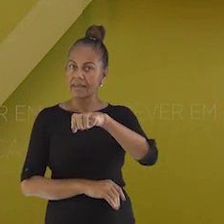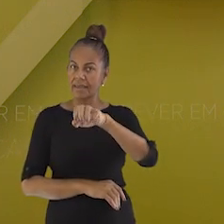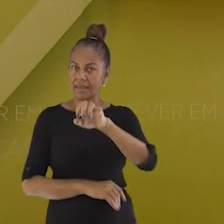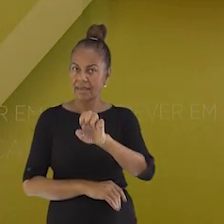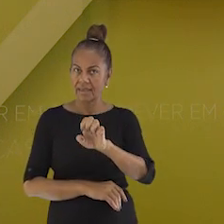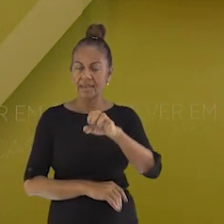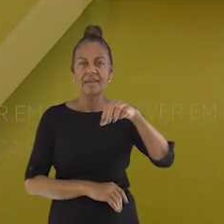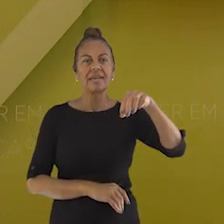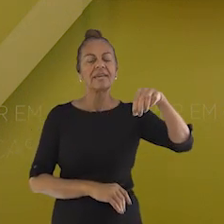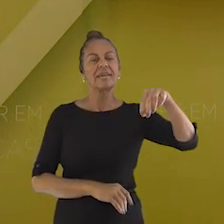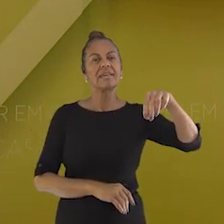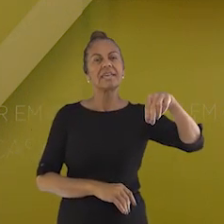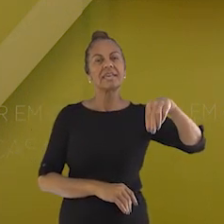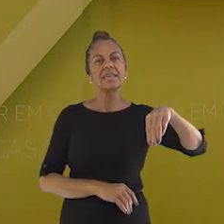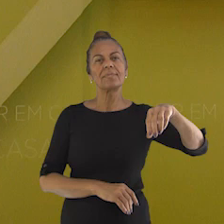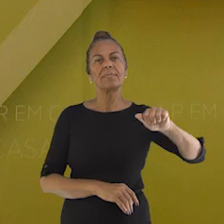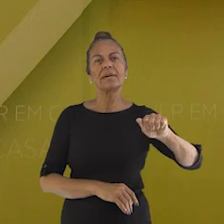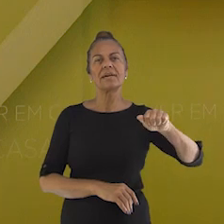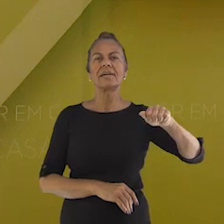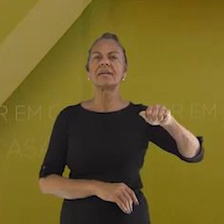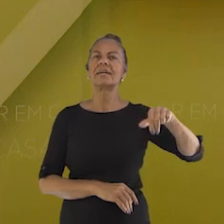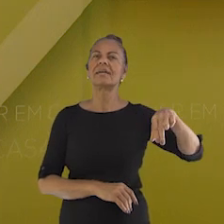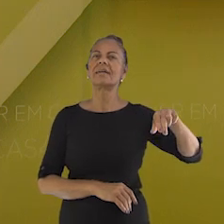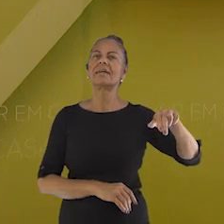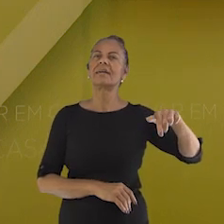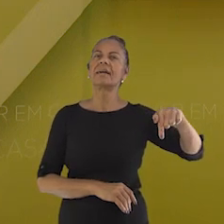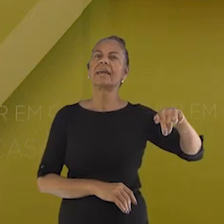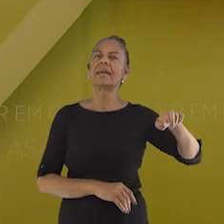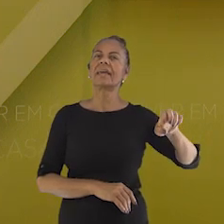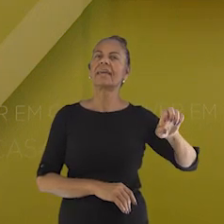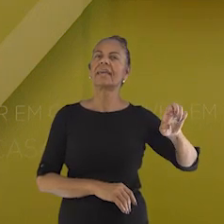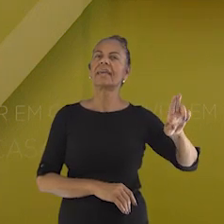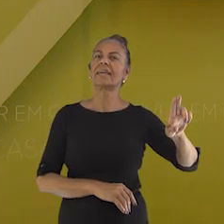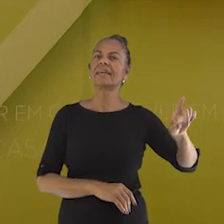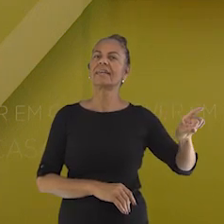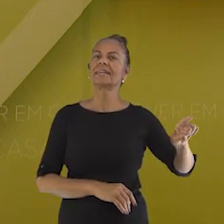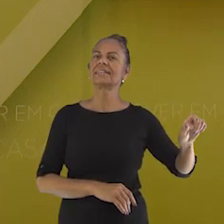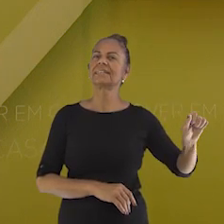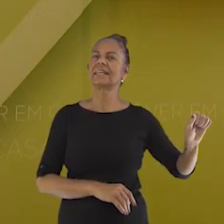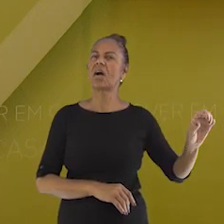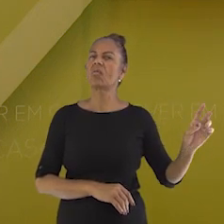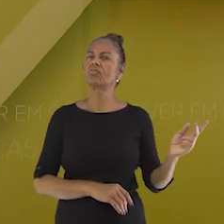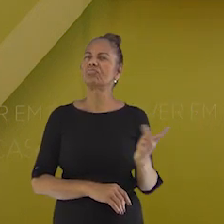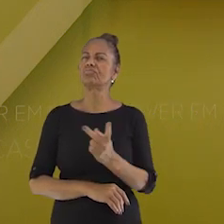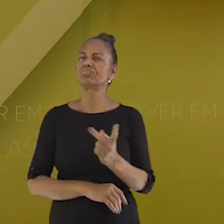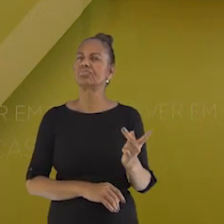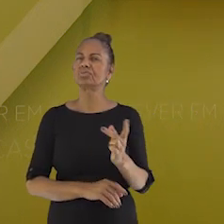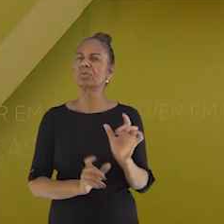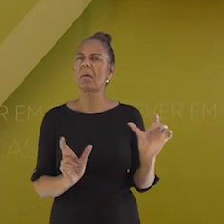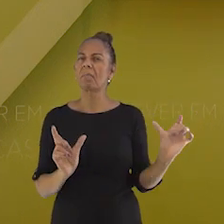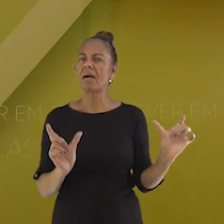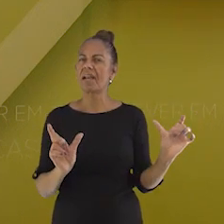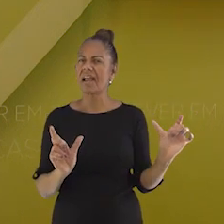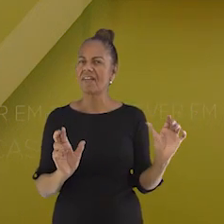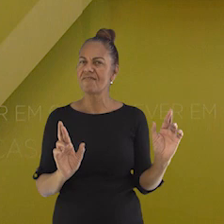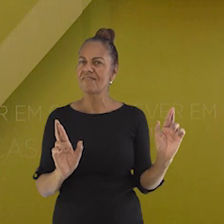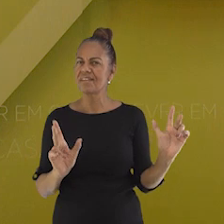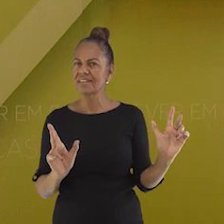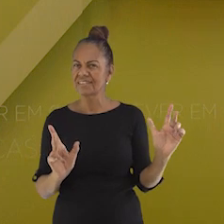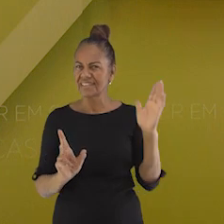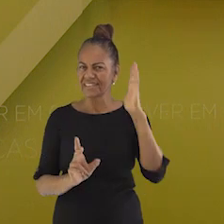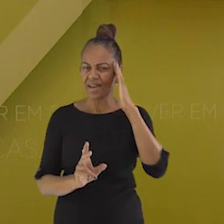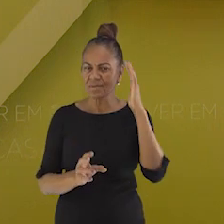de defeso e andada? Na aula de hoje vamos buscar responder a essas perguntas e ainda